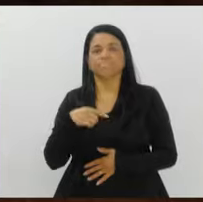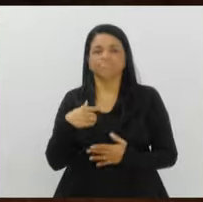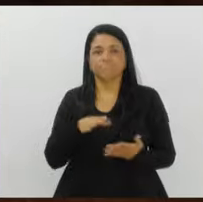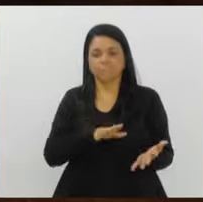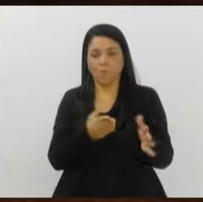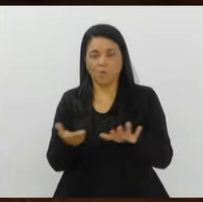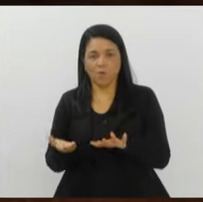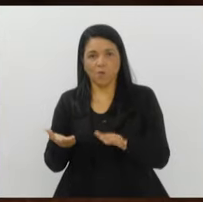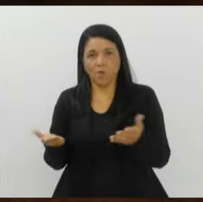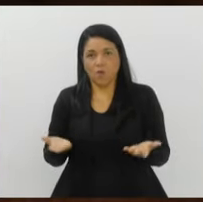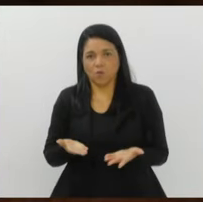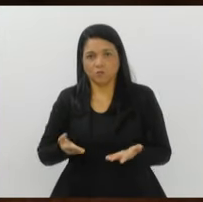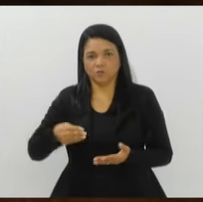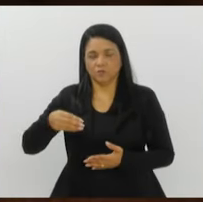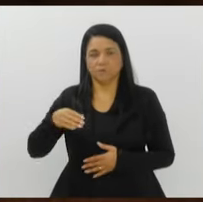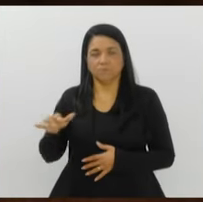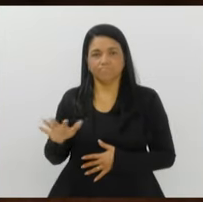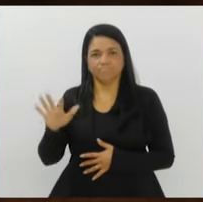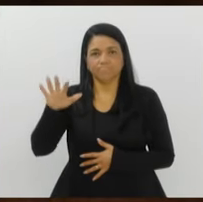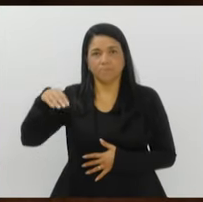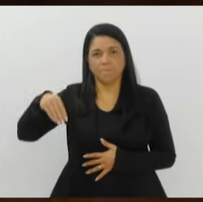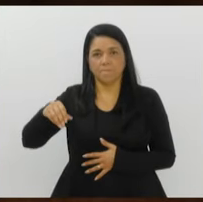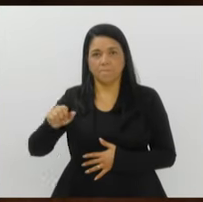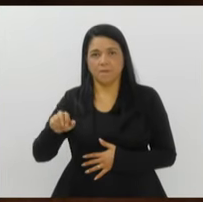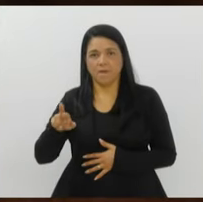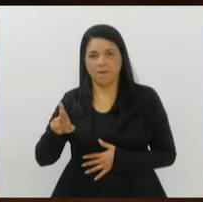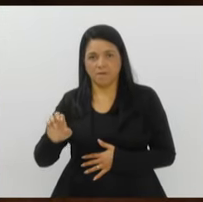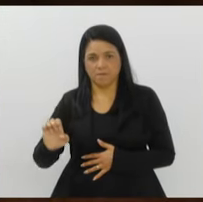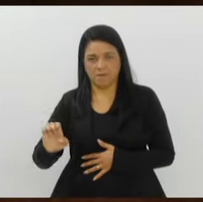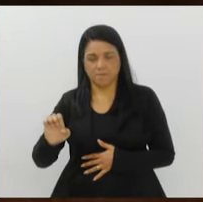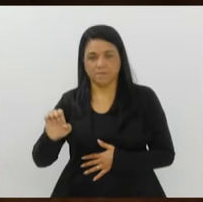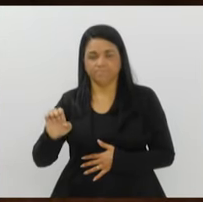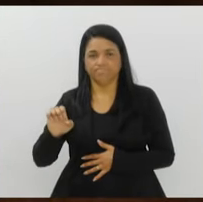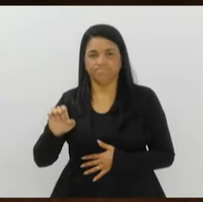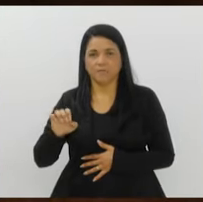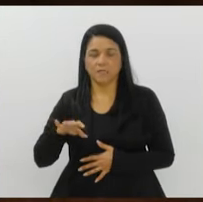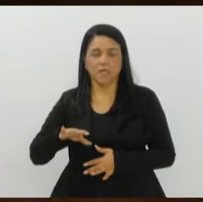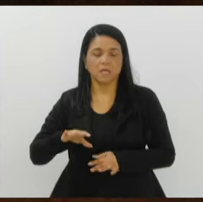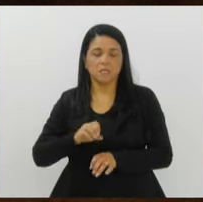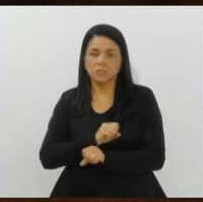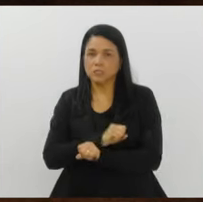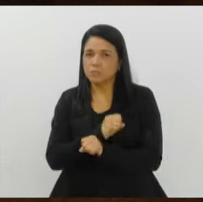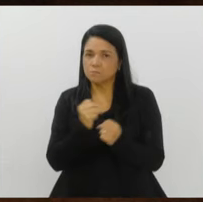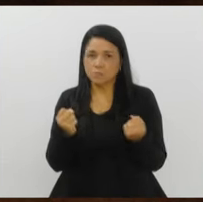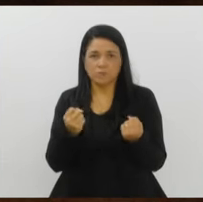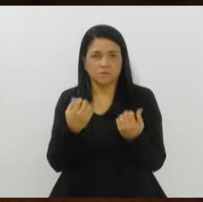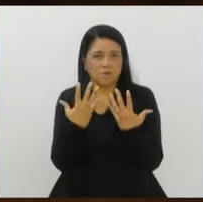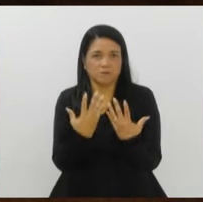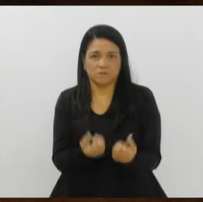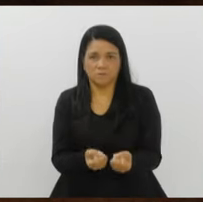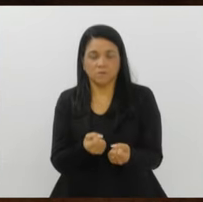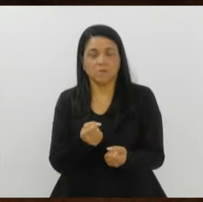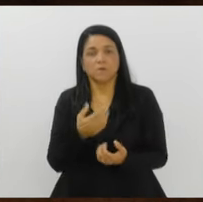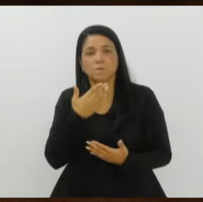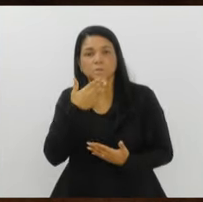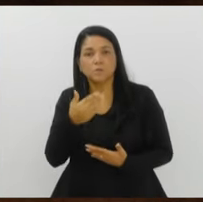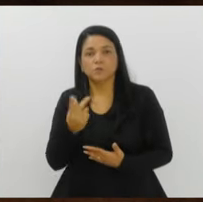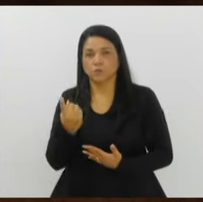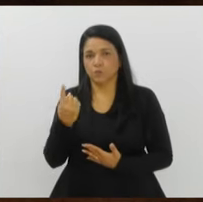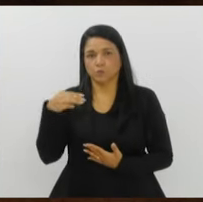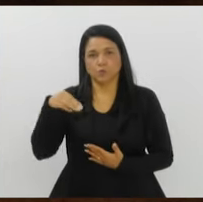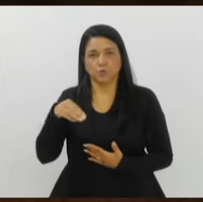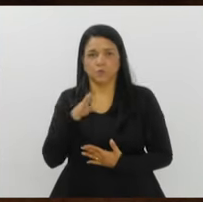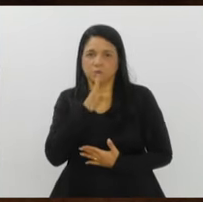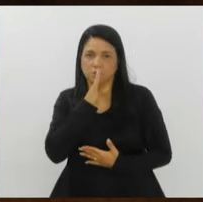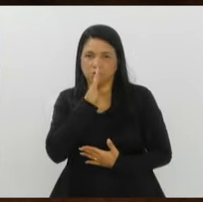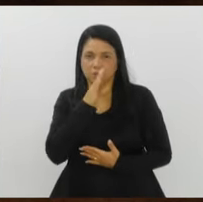hoje na Maré, e assim está ficando uma coisa insuportável, senhora Presidente. Então gostaria de pedir um minuto de silêncio logo após, pela ordem,